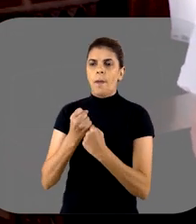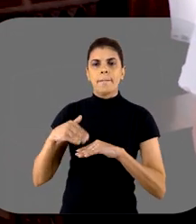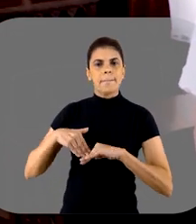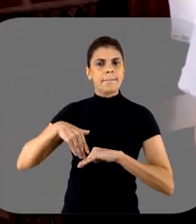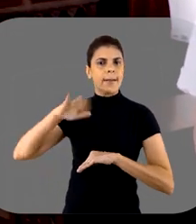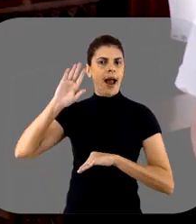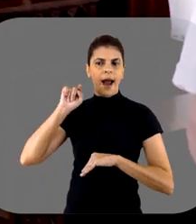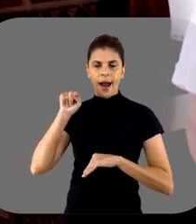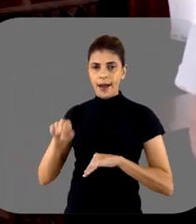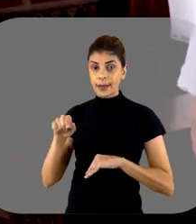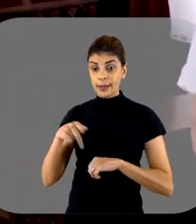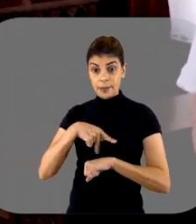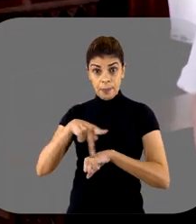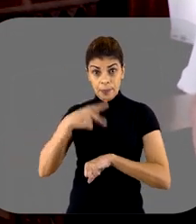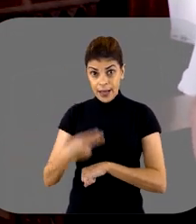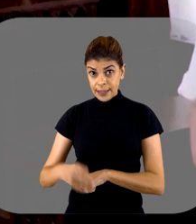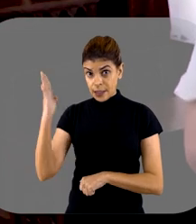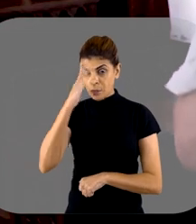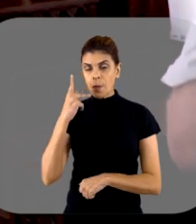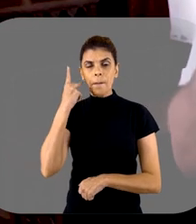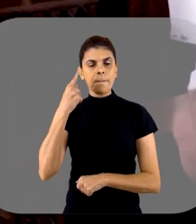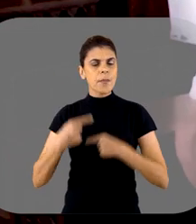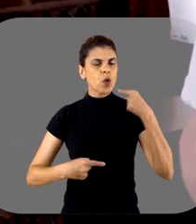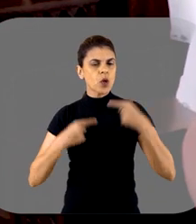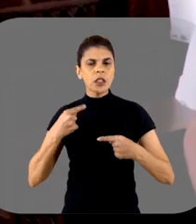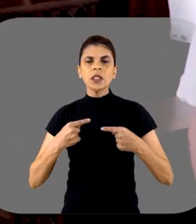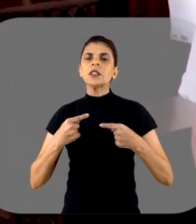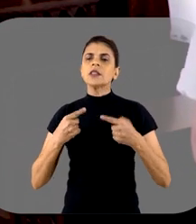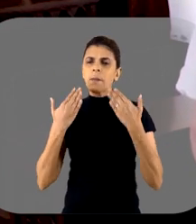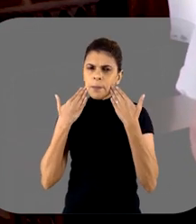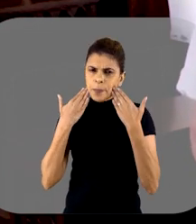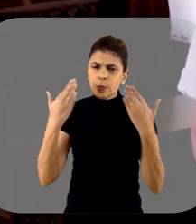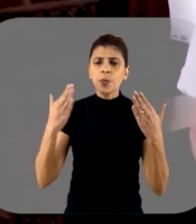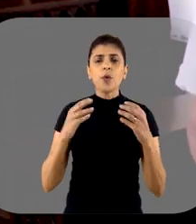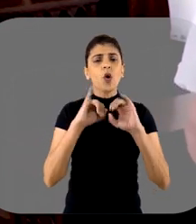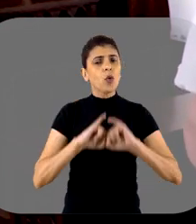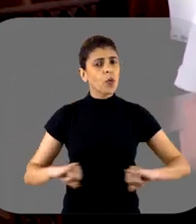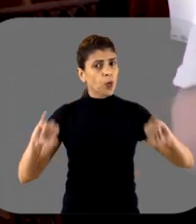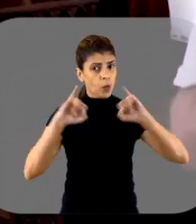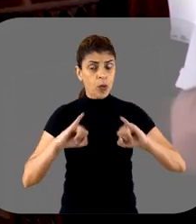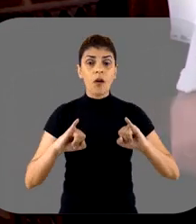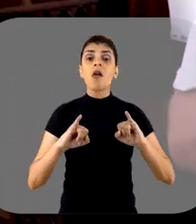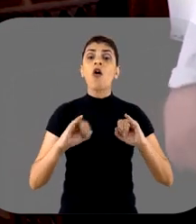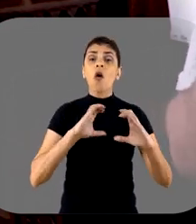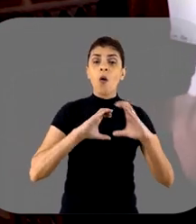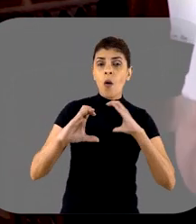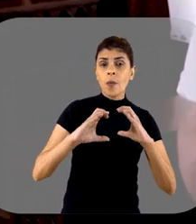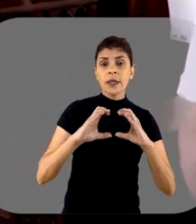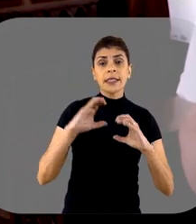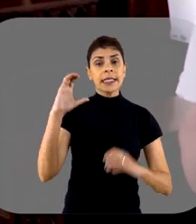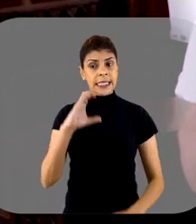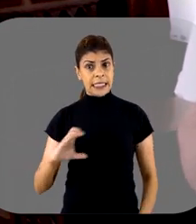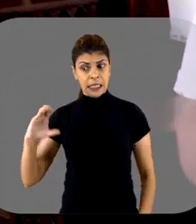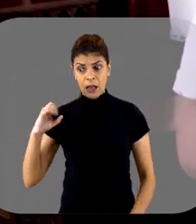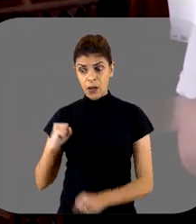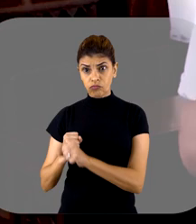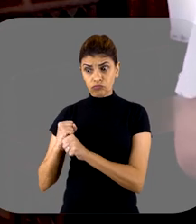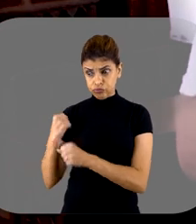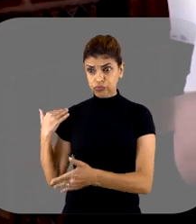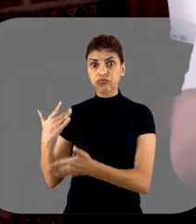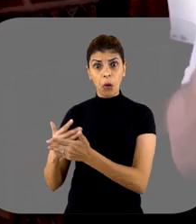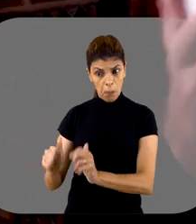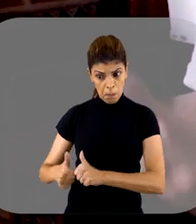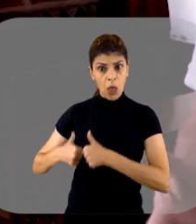essas iniciativas. O país precisa de ter uma política pública para a comunicação da ciência. Isso que se começou a fazer nos últimos anos,